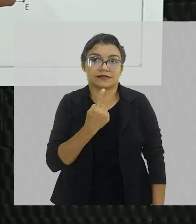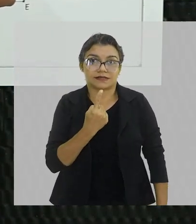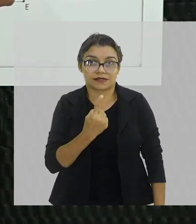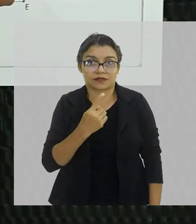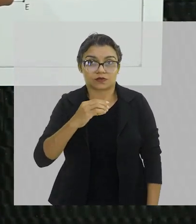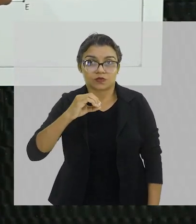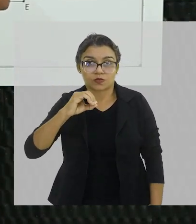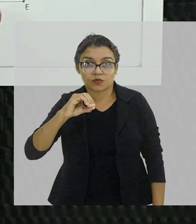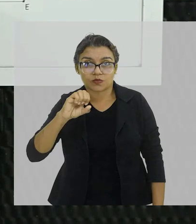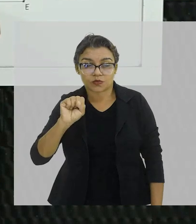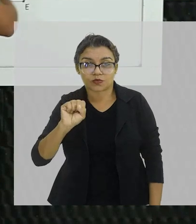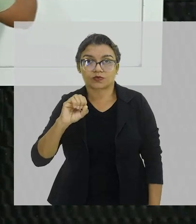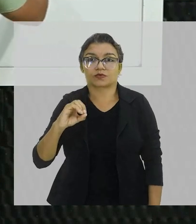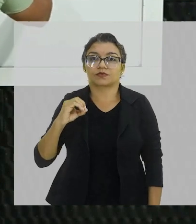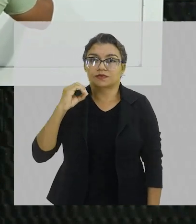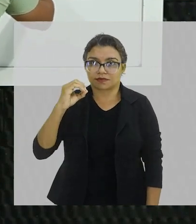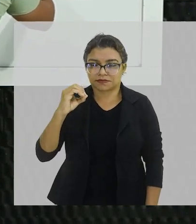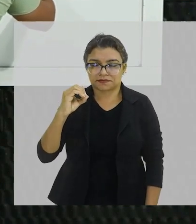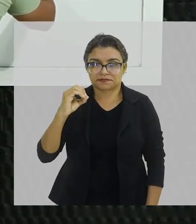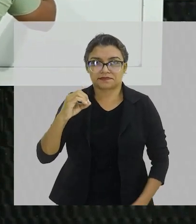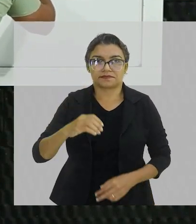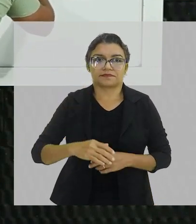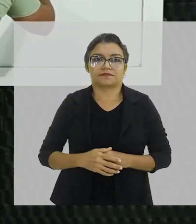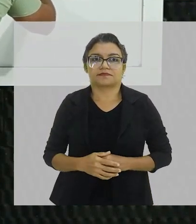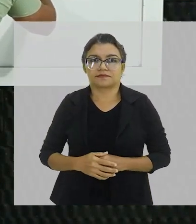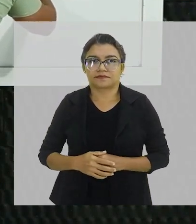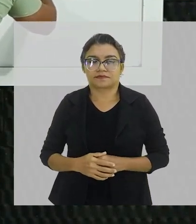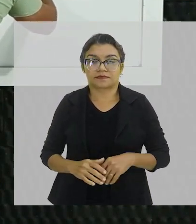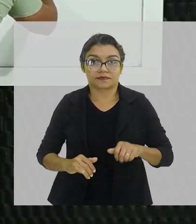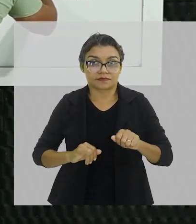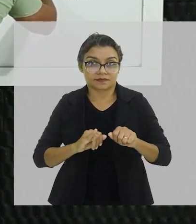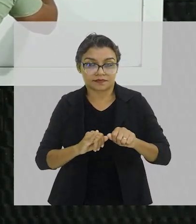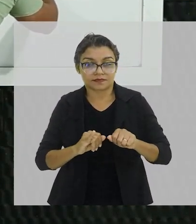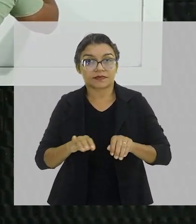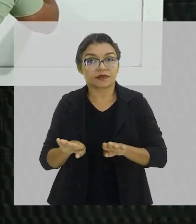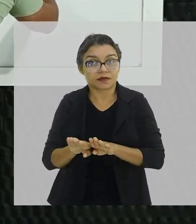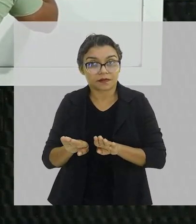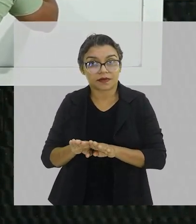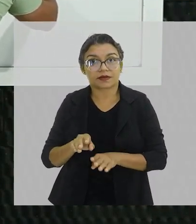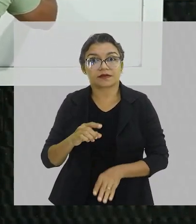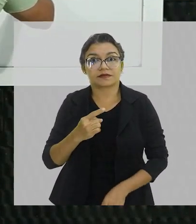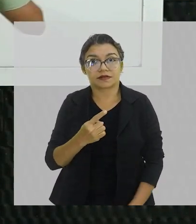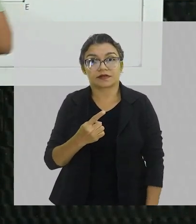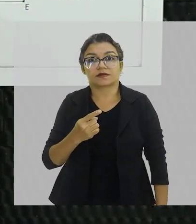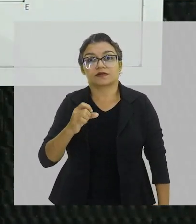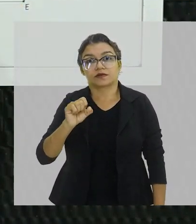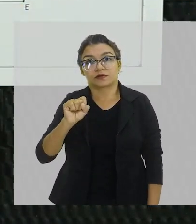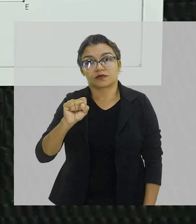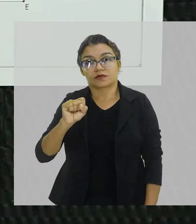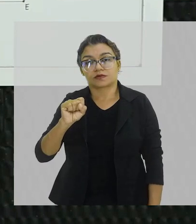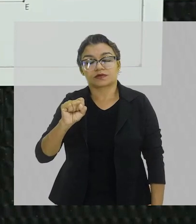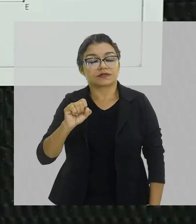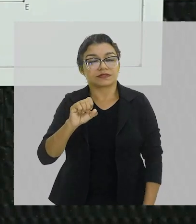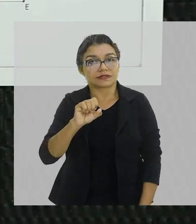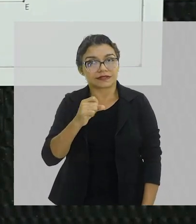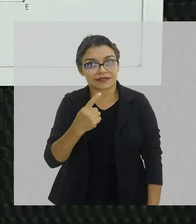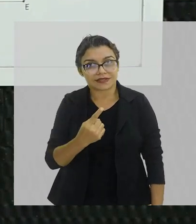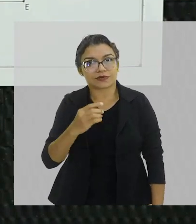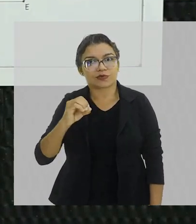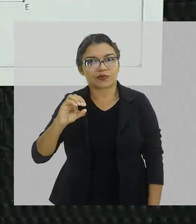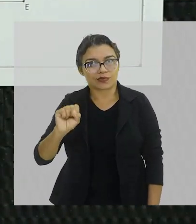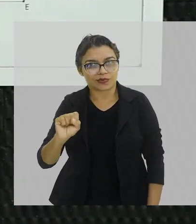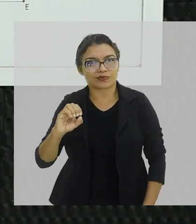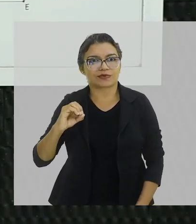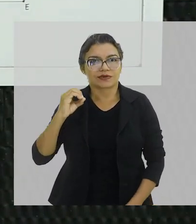Beleza, 108 graus. Esse ângulo aqui vale 108 graus. E todo e qualquer ângulo interno